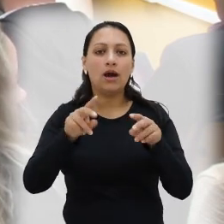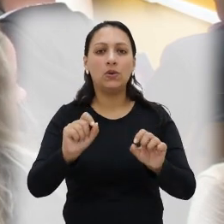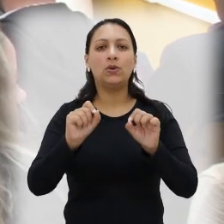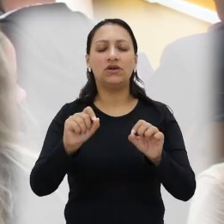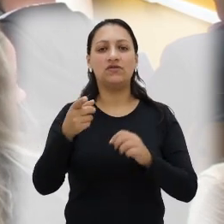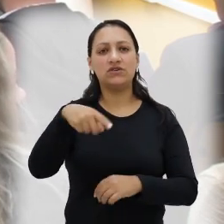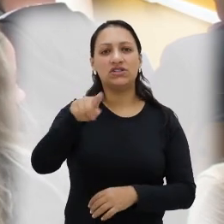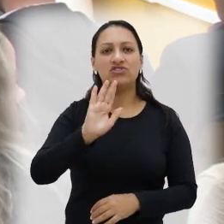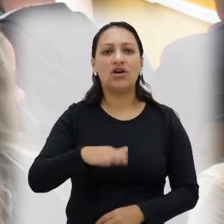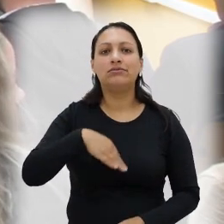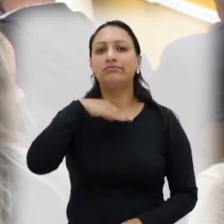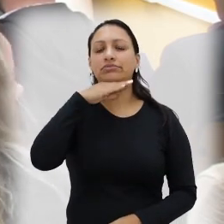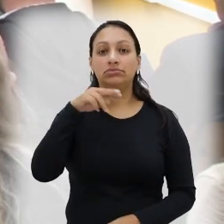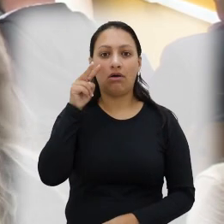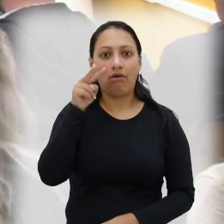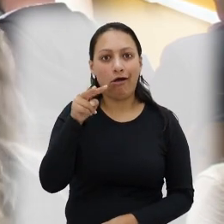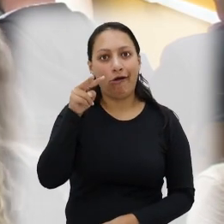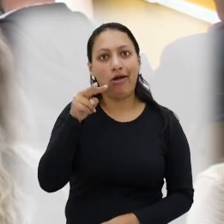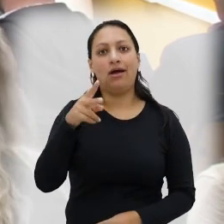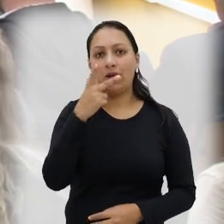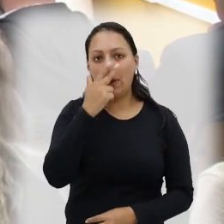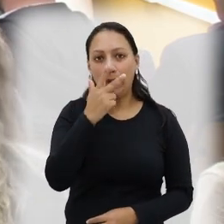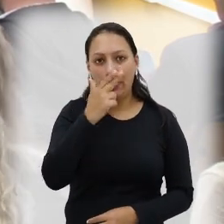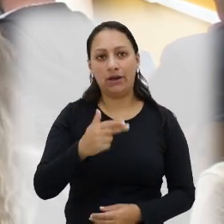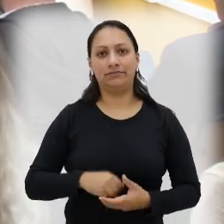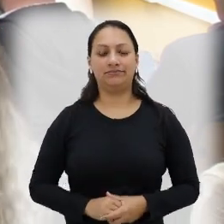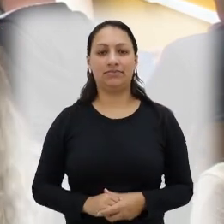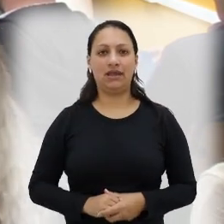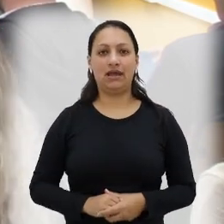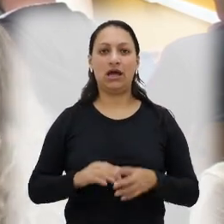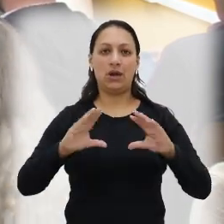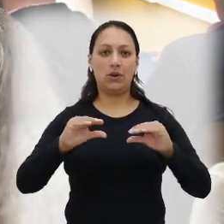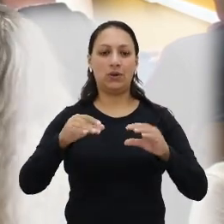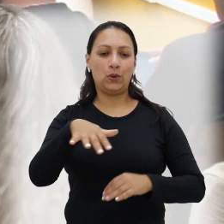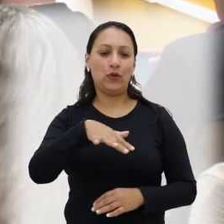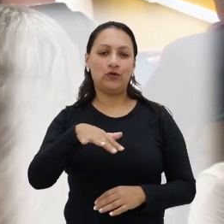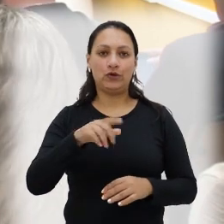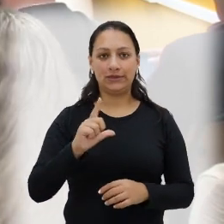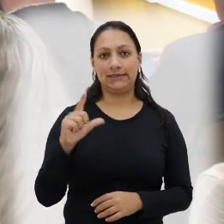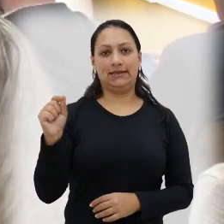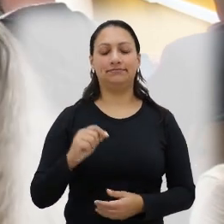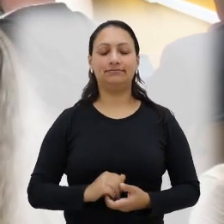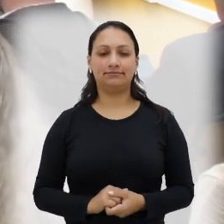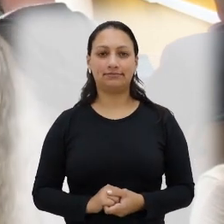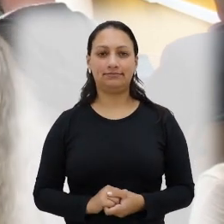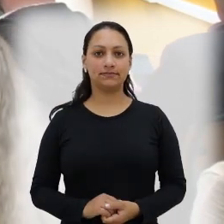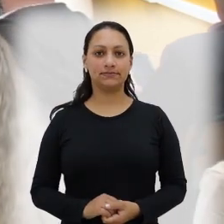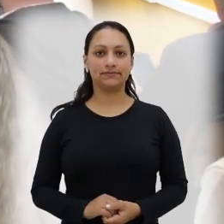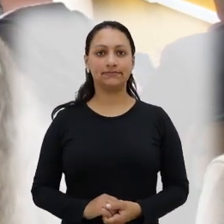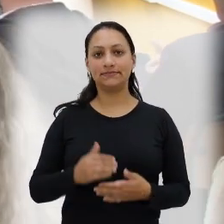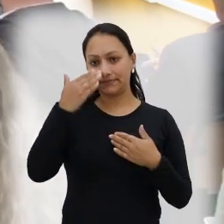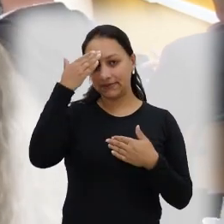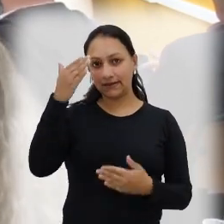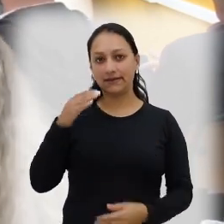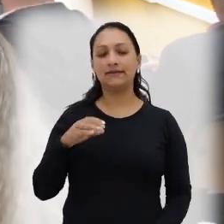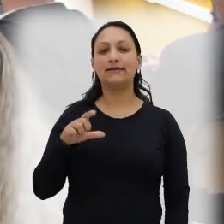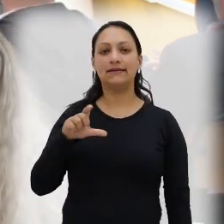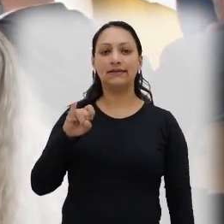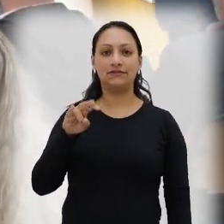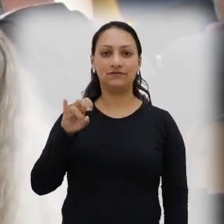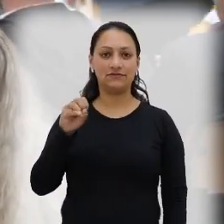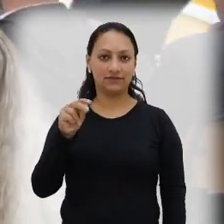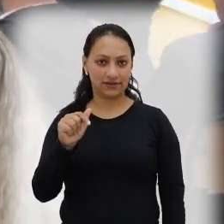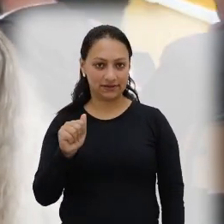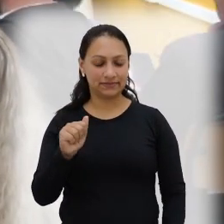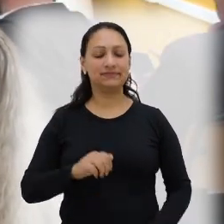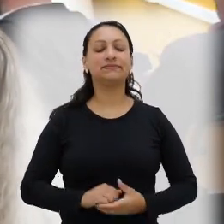estão saturados de tanto olhar sempre com os mesmos olhos. Sair da zona de conforto, né, Lívia? Valeu, Lívia. Muito obrigada.